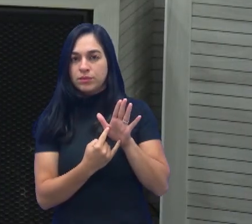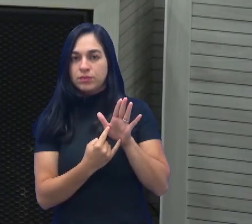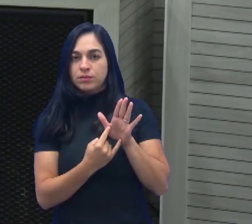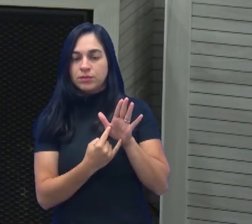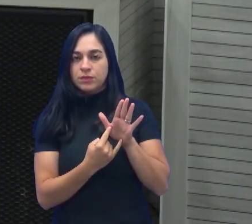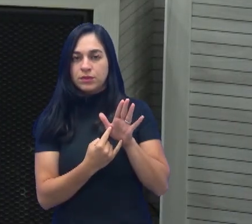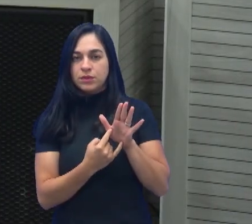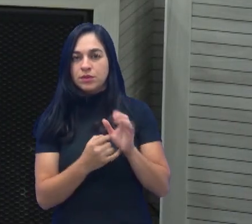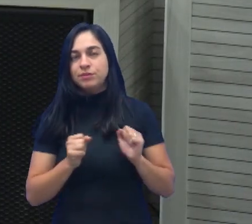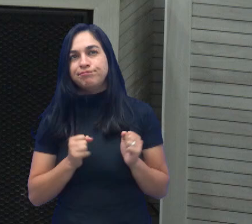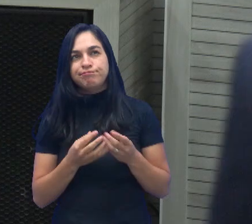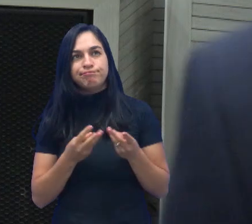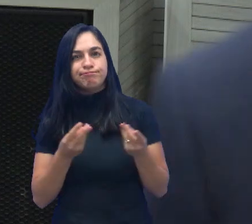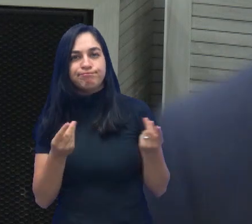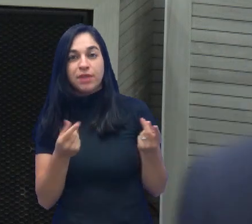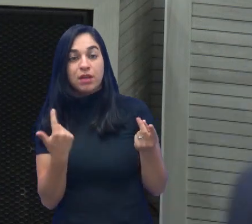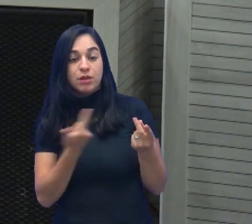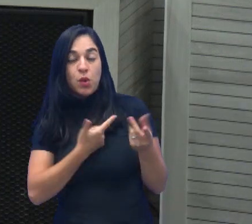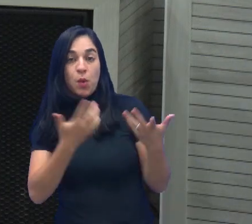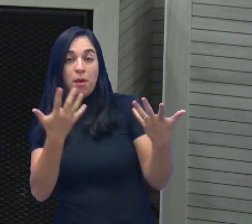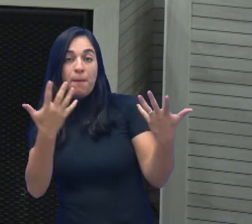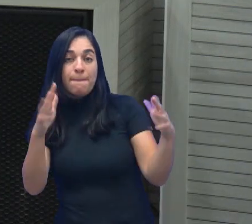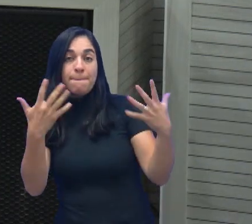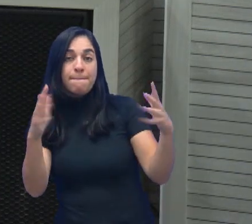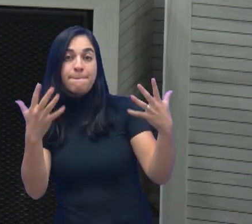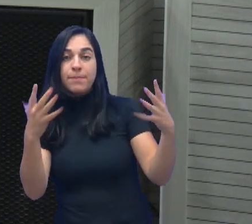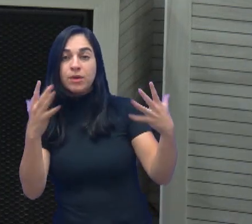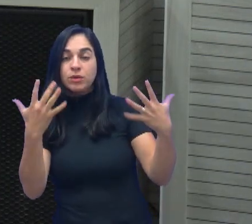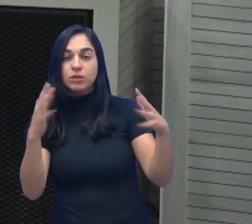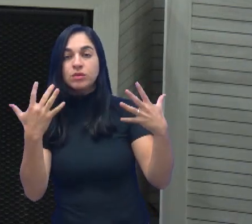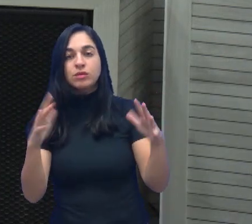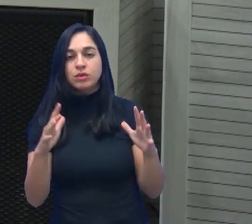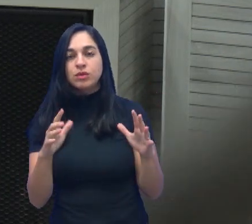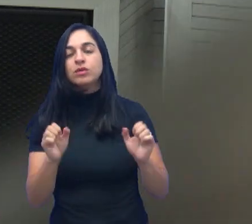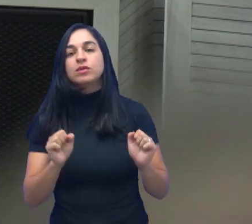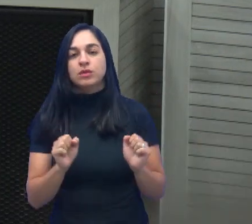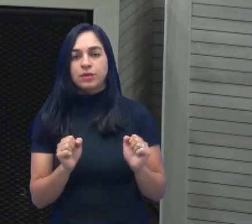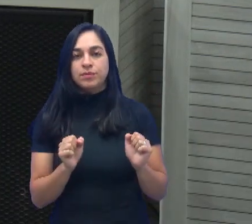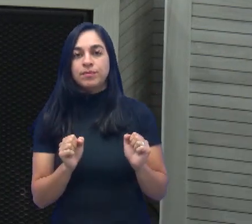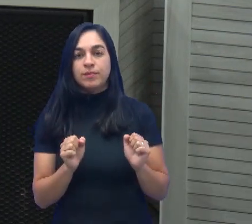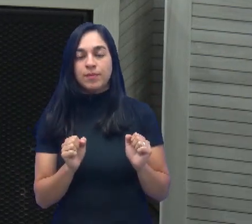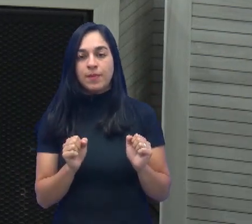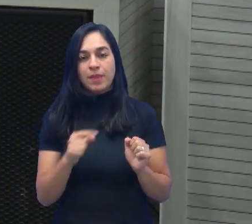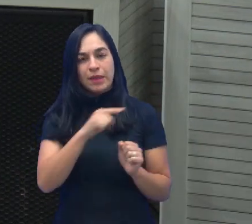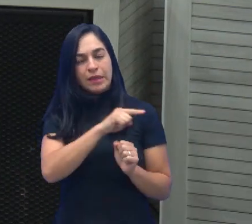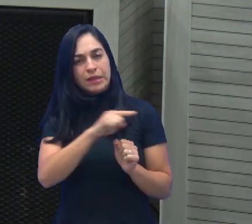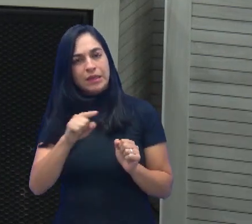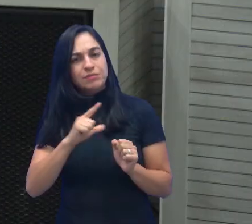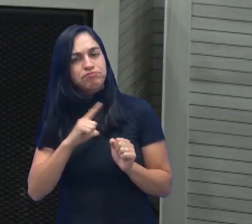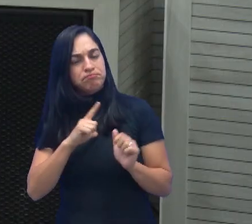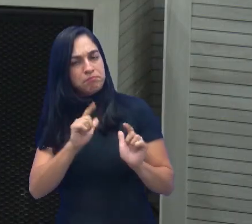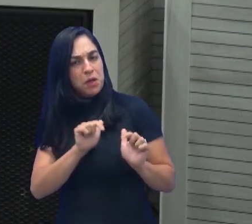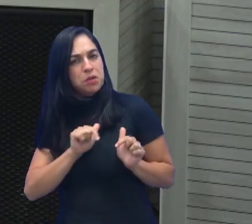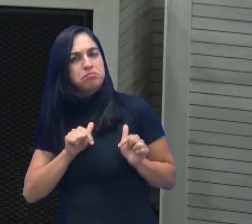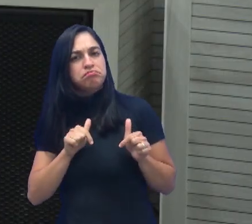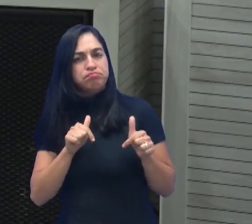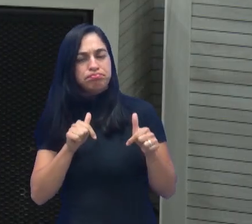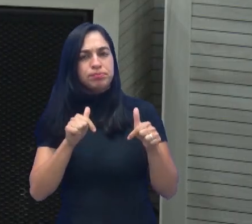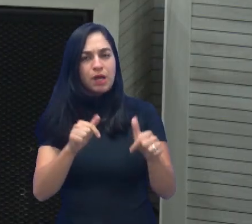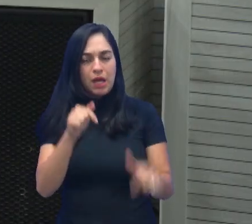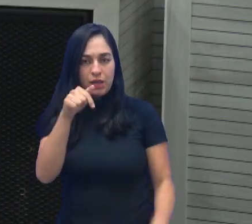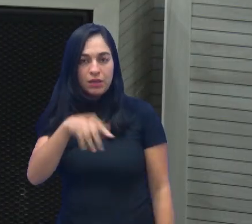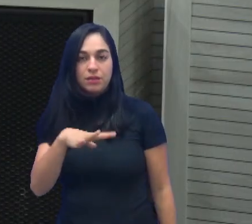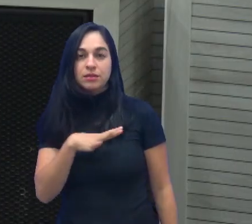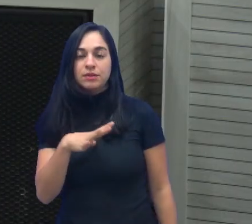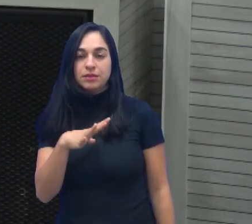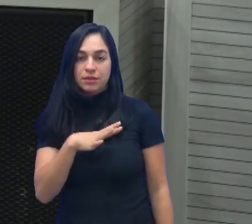vamos dizer assim, aplaudindo, não é? A ação que eles tiveram recentemente aqui na cidade.